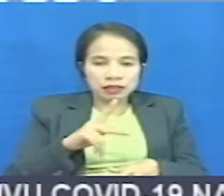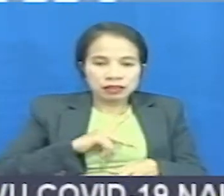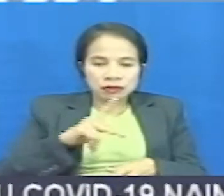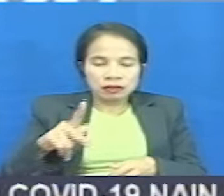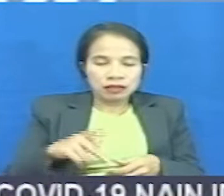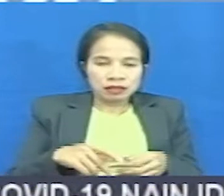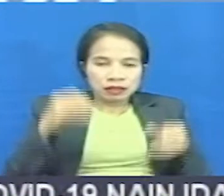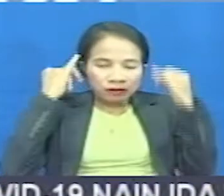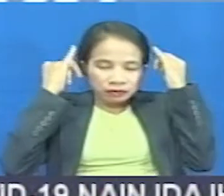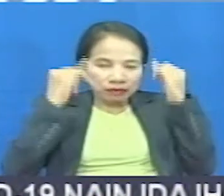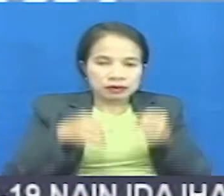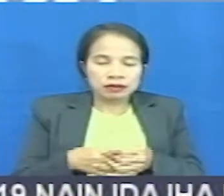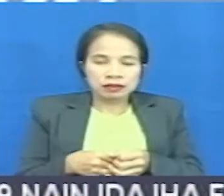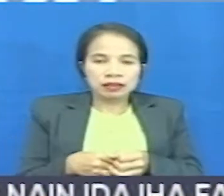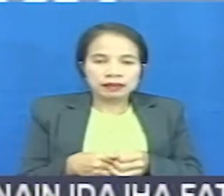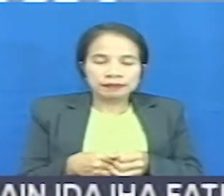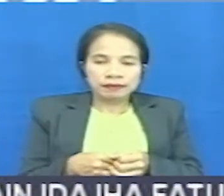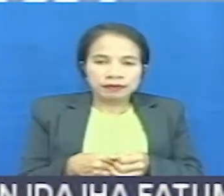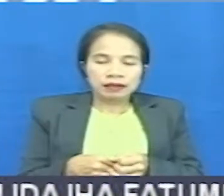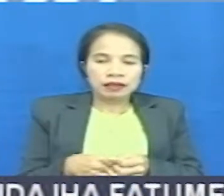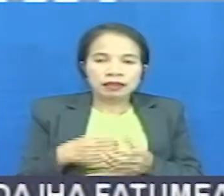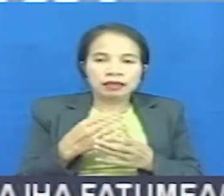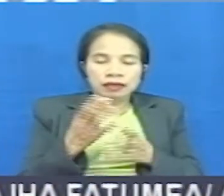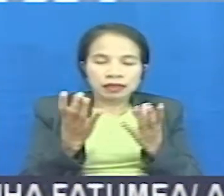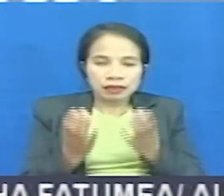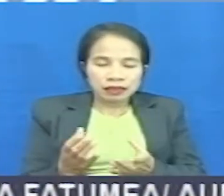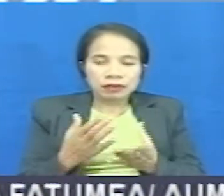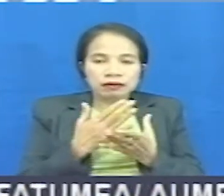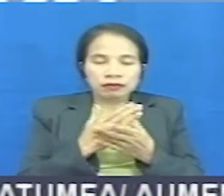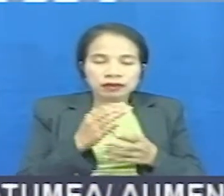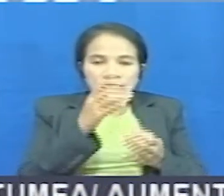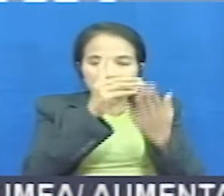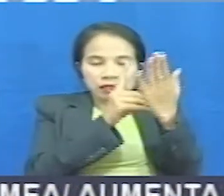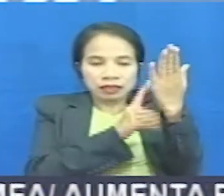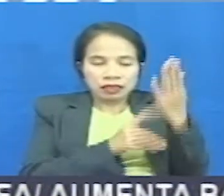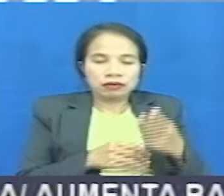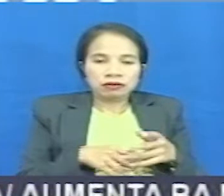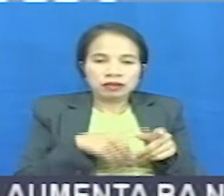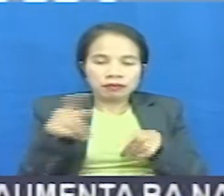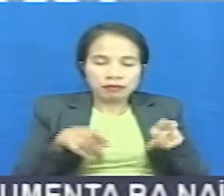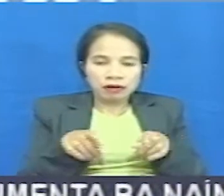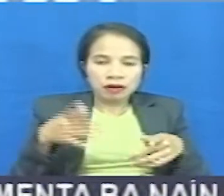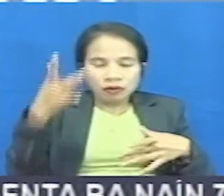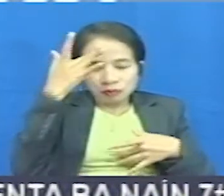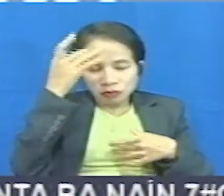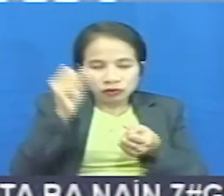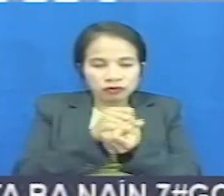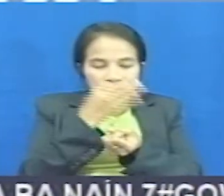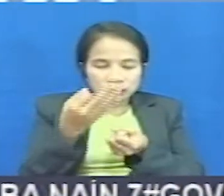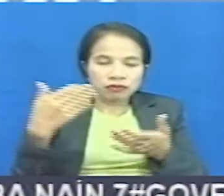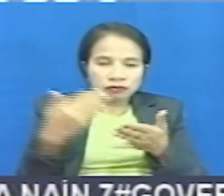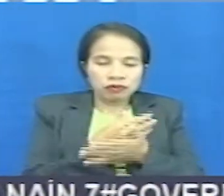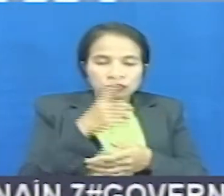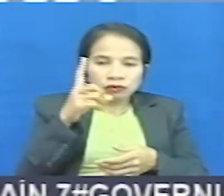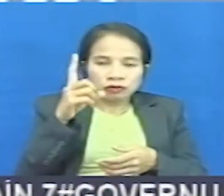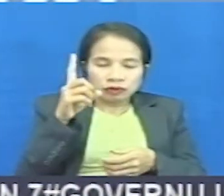Ho informasi yang dene hakarak aktualiza tan dadus kata kasu konfirmado fong o iya ida kasu rekuperado iya ida